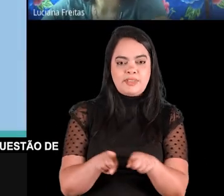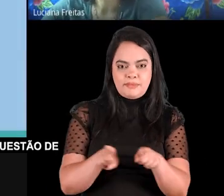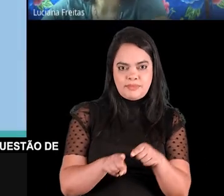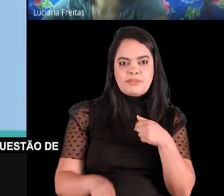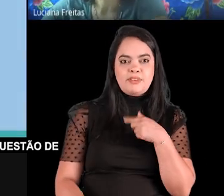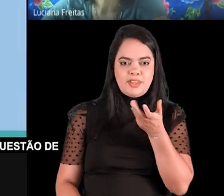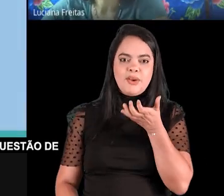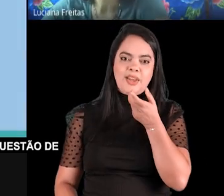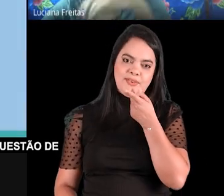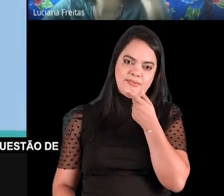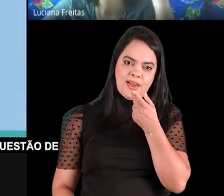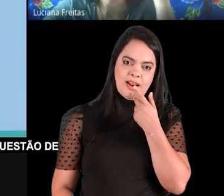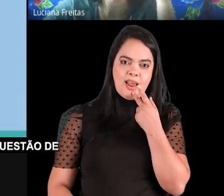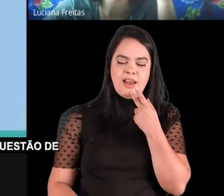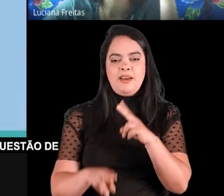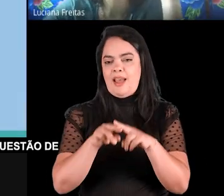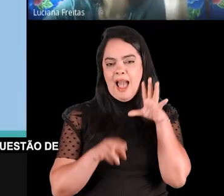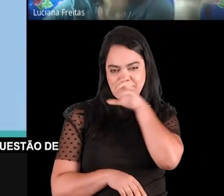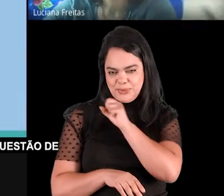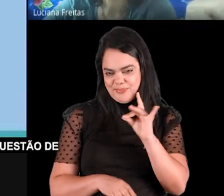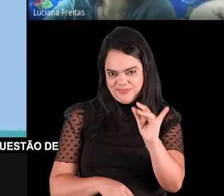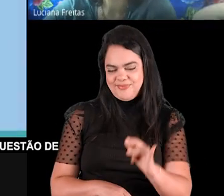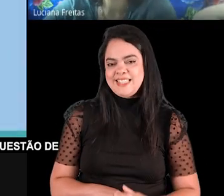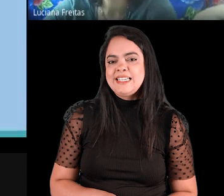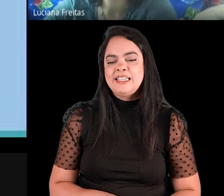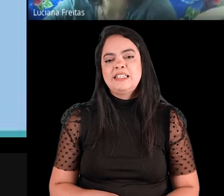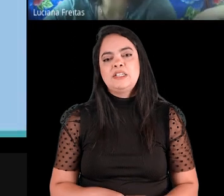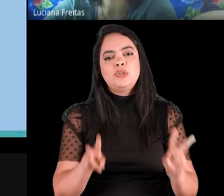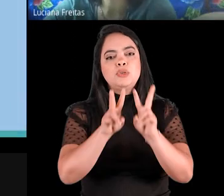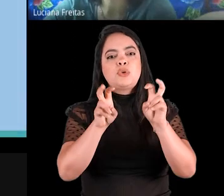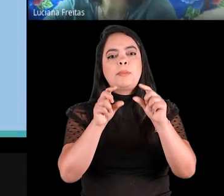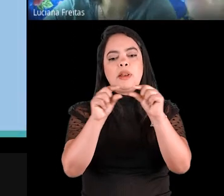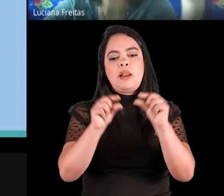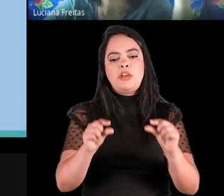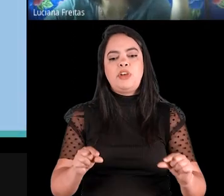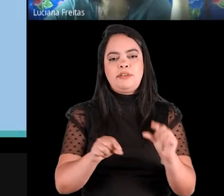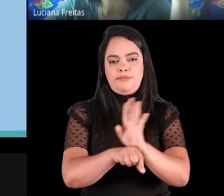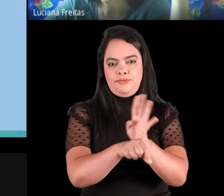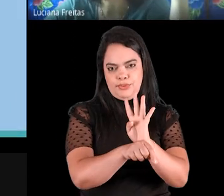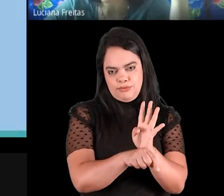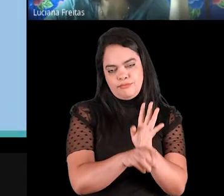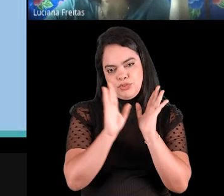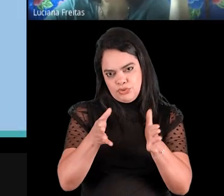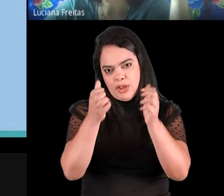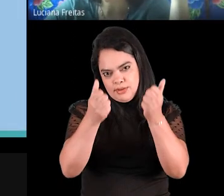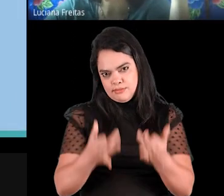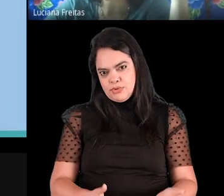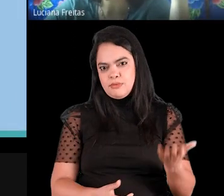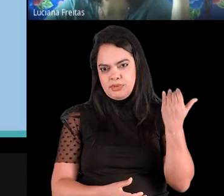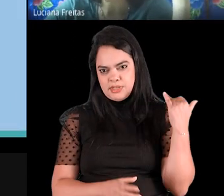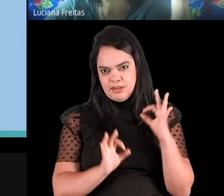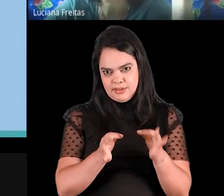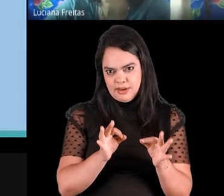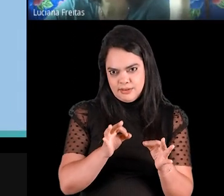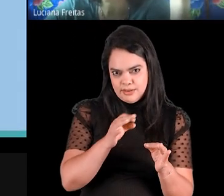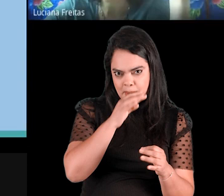tópico aqui, pode. É só por causa de uma questão, é rapidinho. A questão de colocar a legenda nos vídeos é aquela que você falou lá atrás, né? E não é isso mesmo? Só